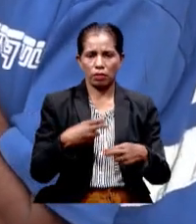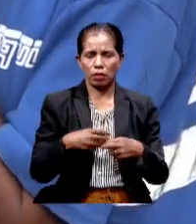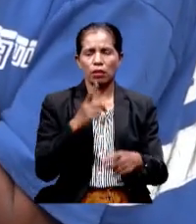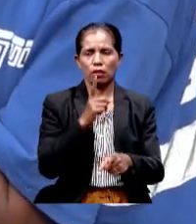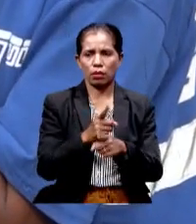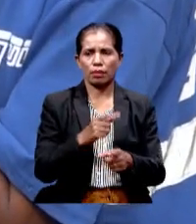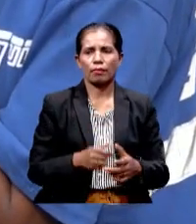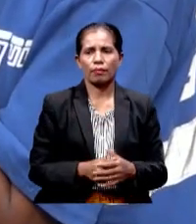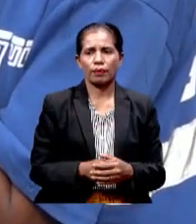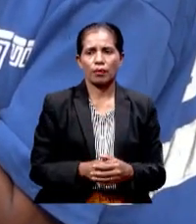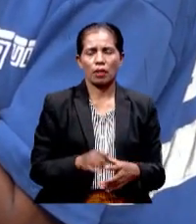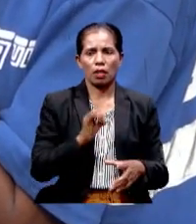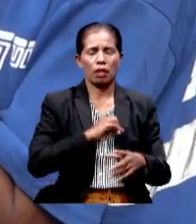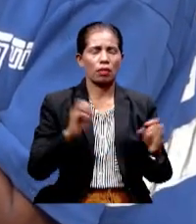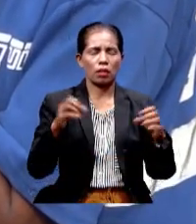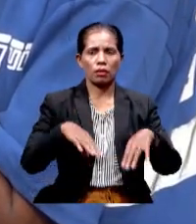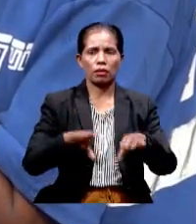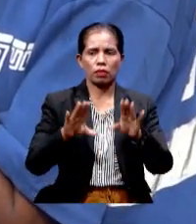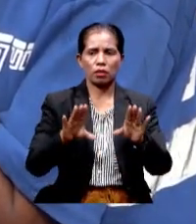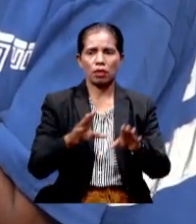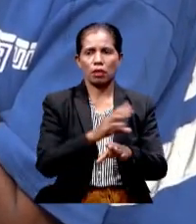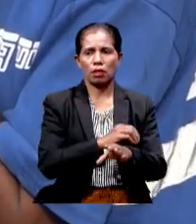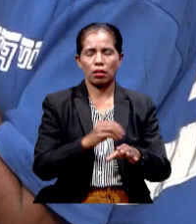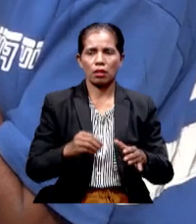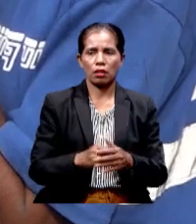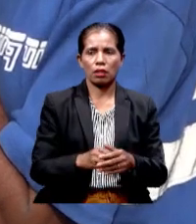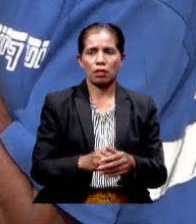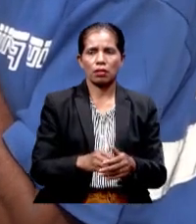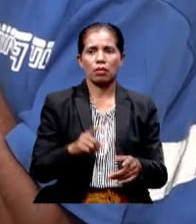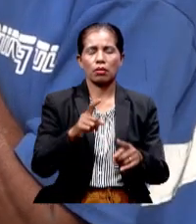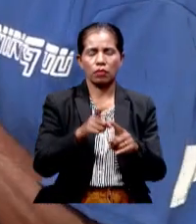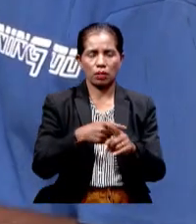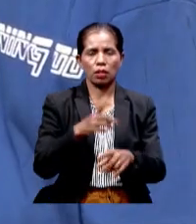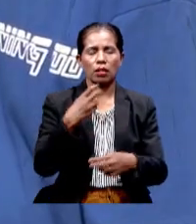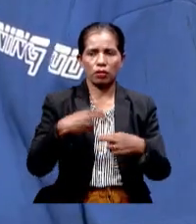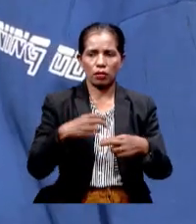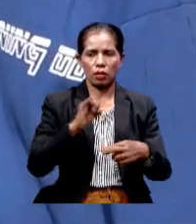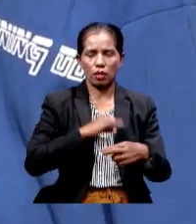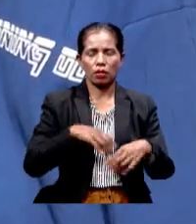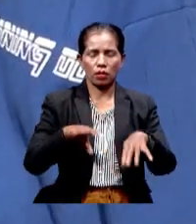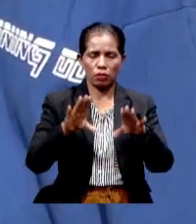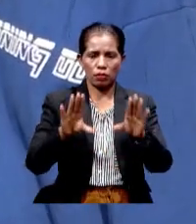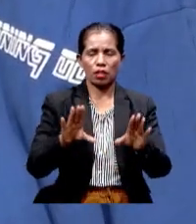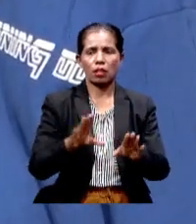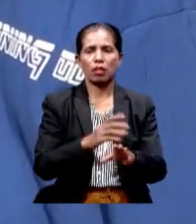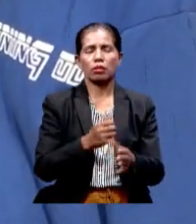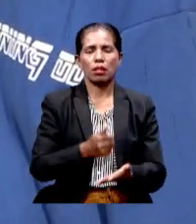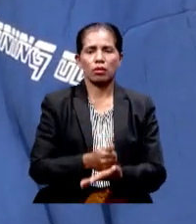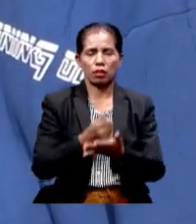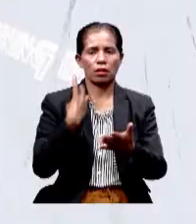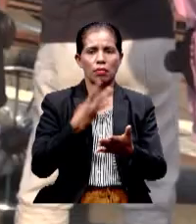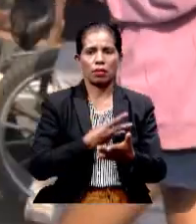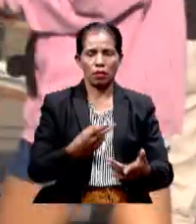hansa lafang hari deh pe kata soang heim fulla ni araska. How tenser fang itu ne per sustenta amni